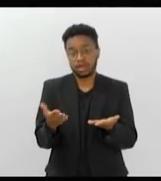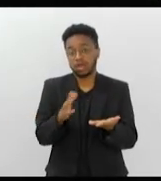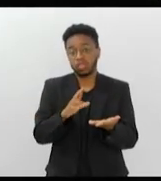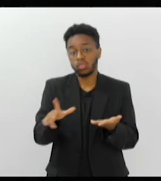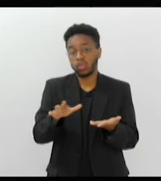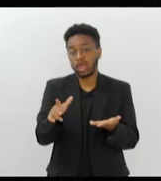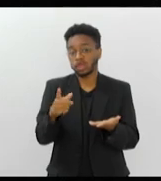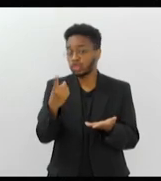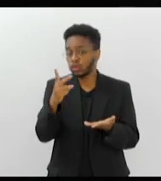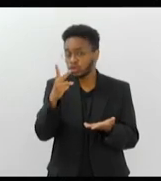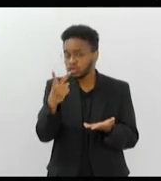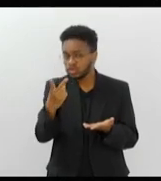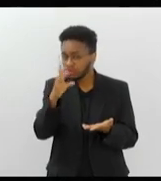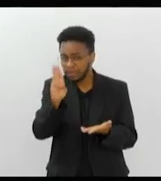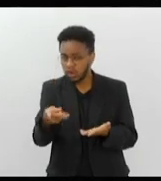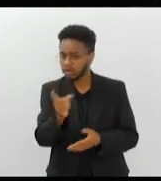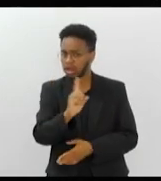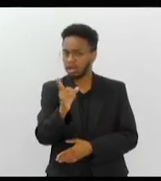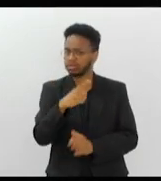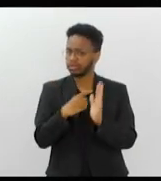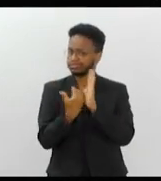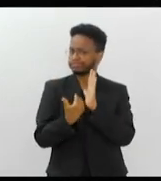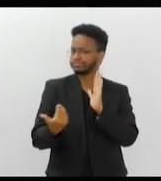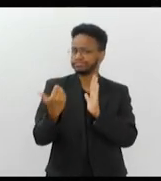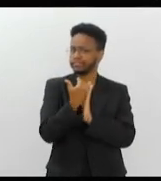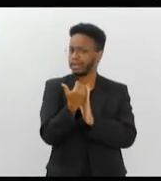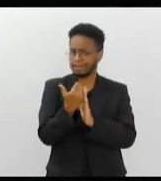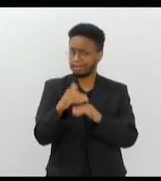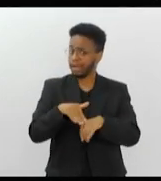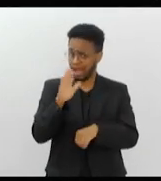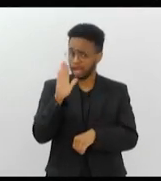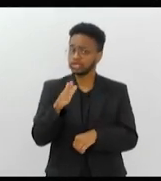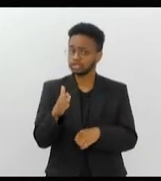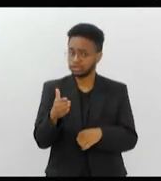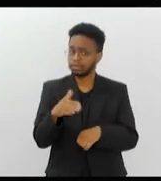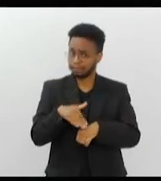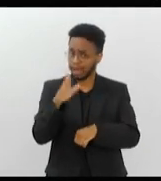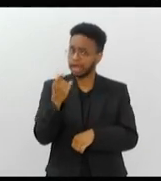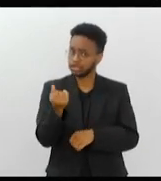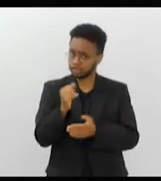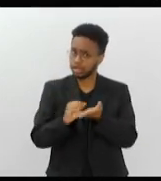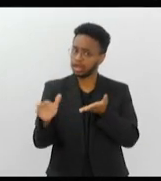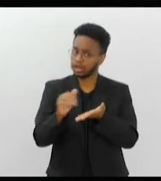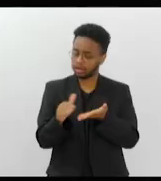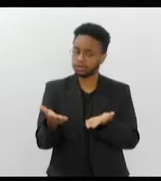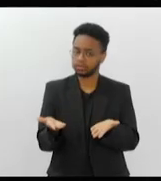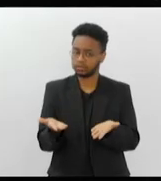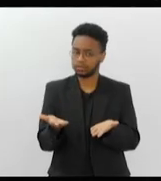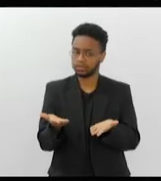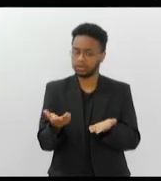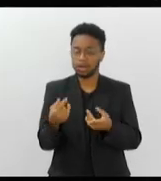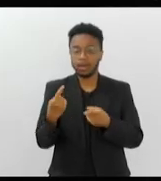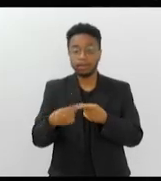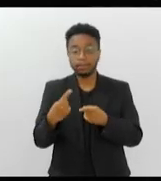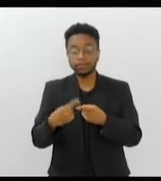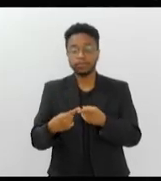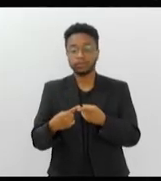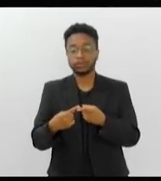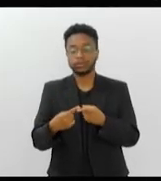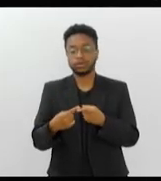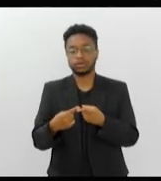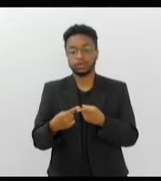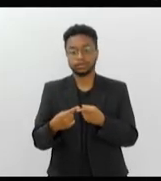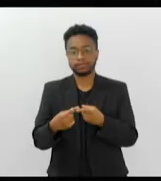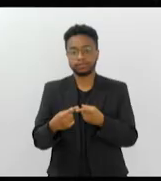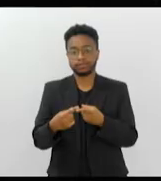escândalo de 2 milhões, não. É muito mais. É de alguns e alguns milhões. Porque aí é